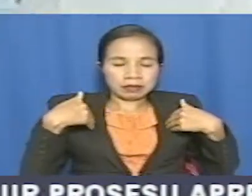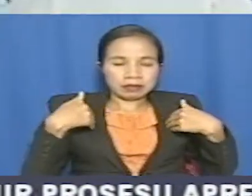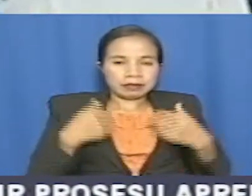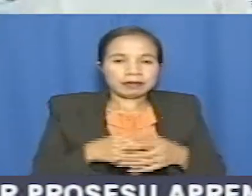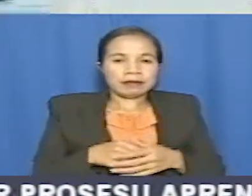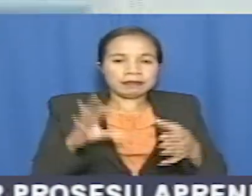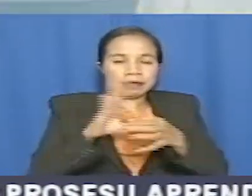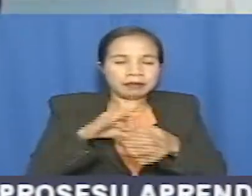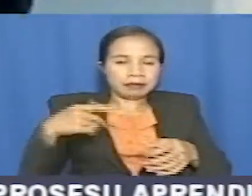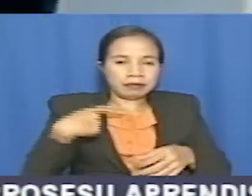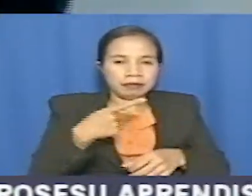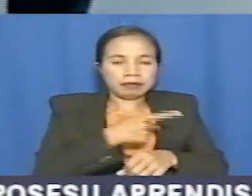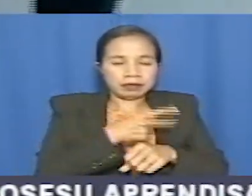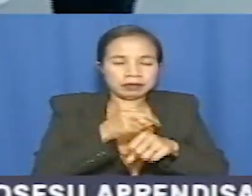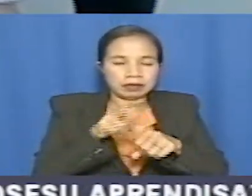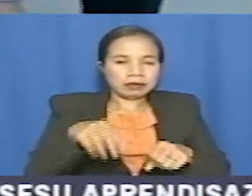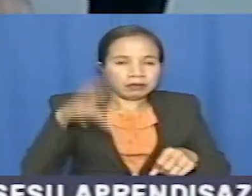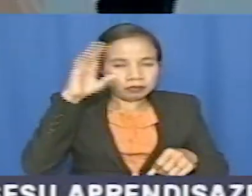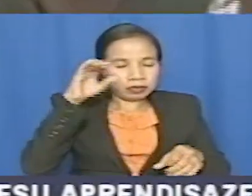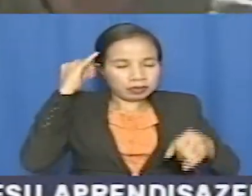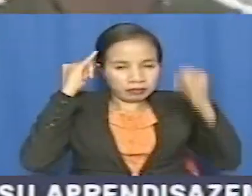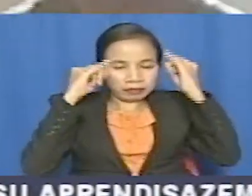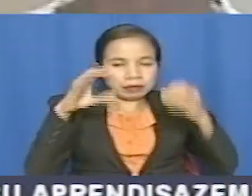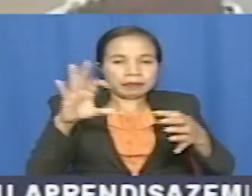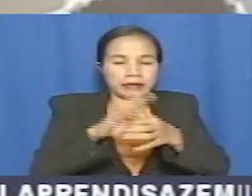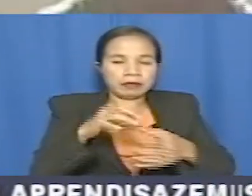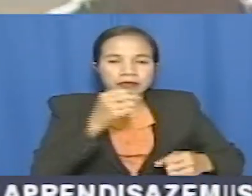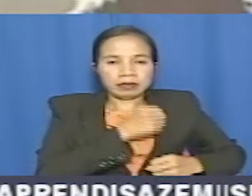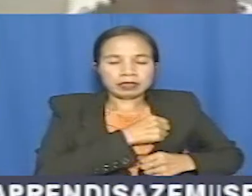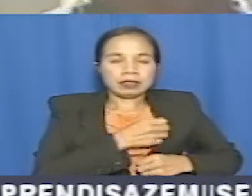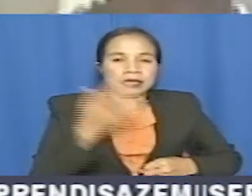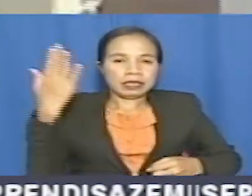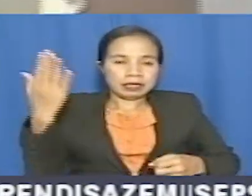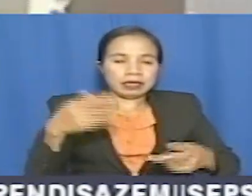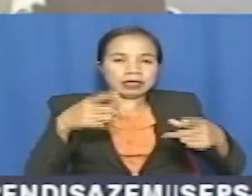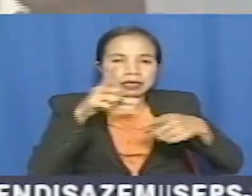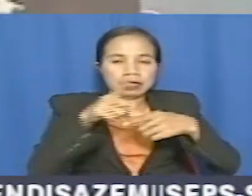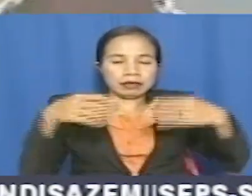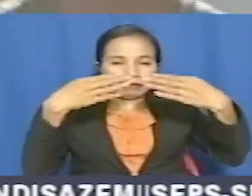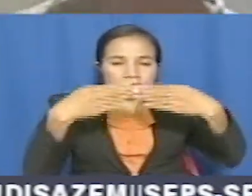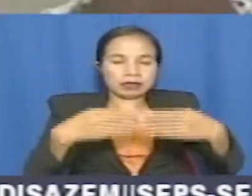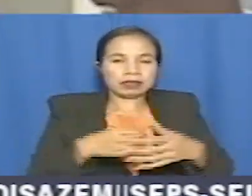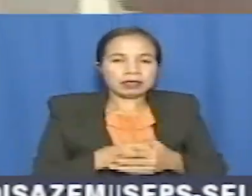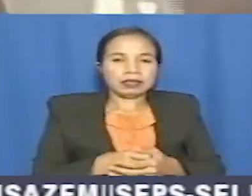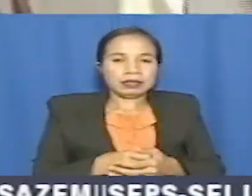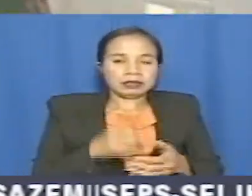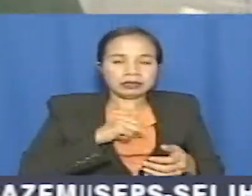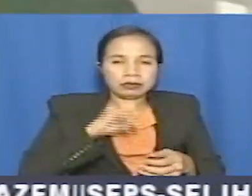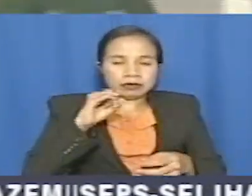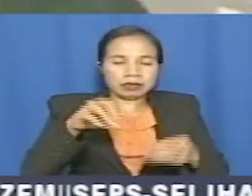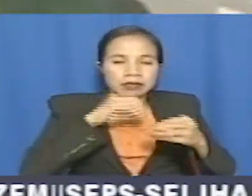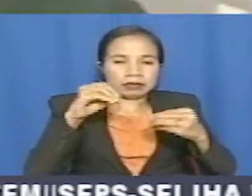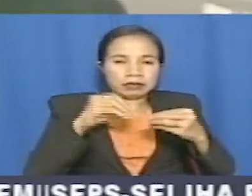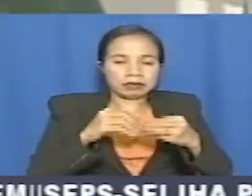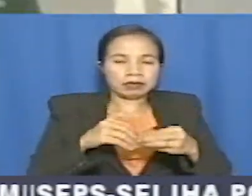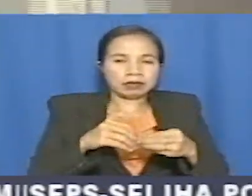Membro do Parlamento Nacional mos buka informação Conaba, membro falente de FDTL Sira Nebe destaca e a linha fronteira Motamassi Conaba envolvimento da segurança